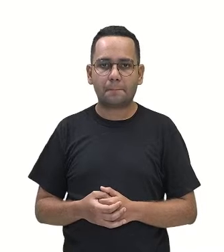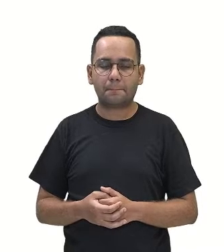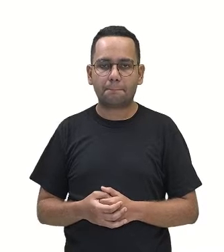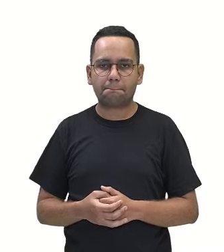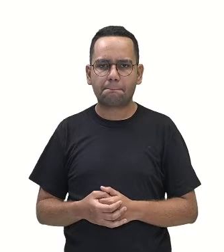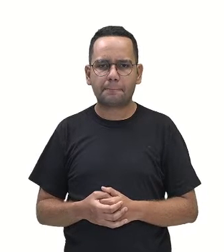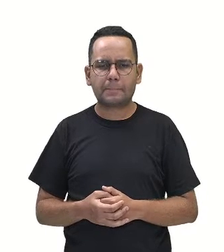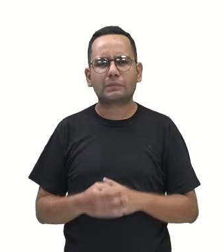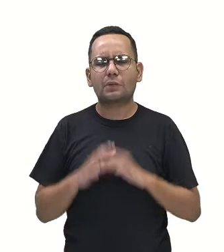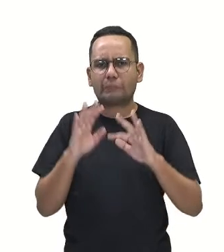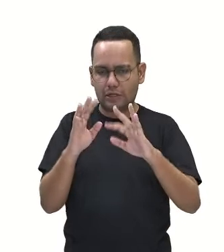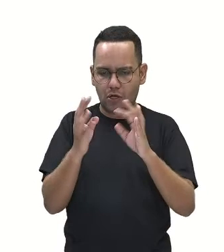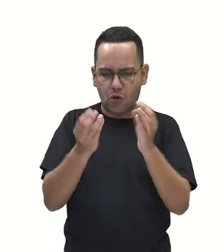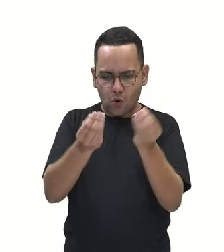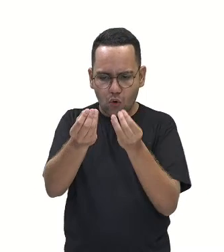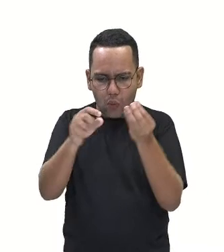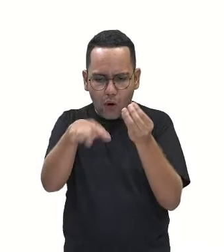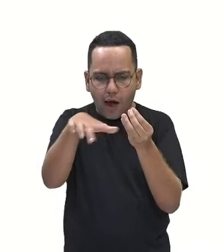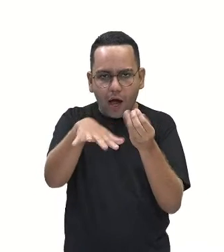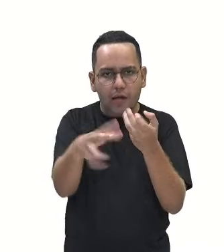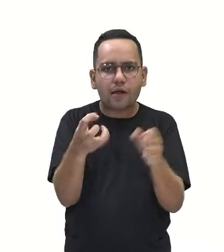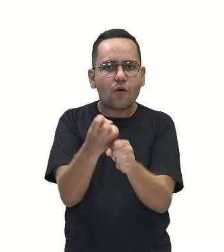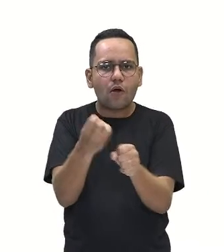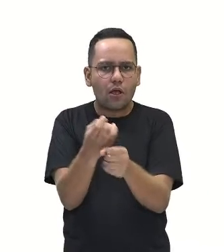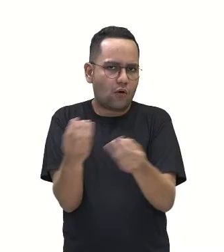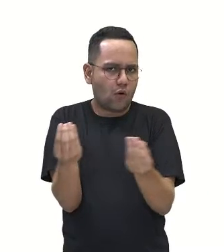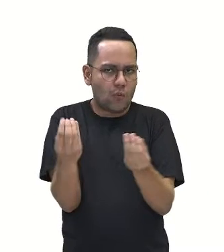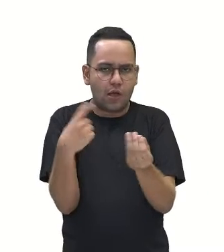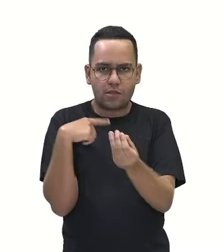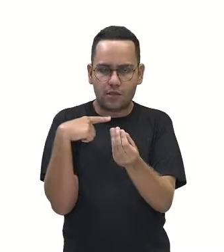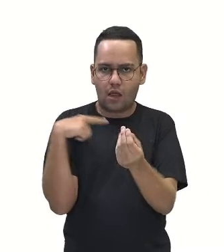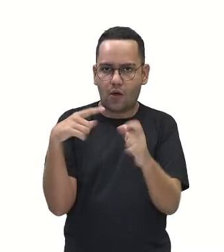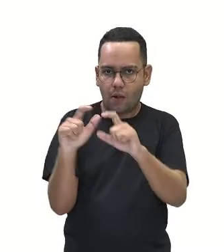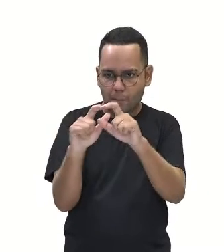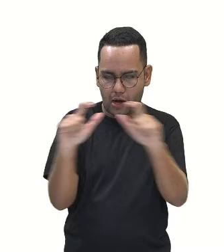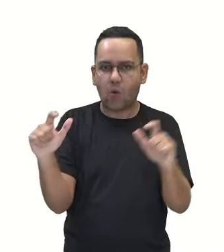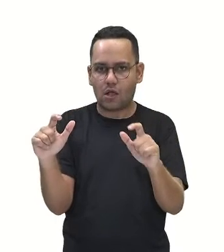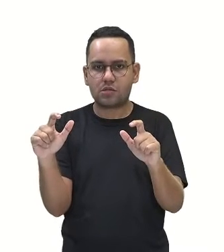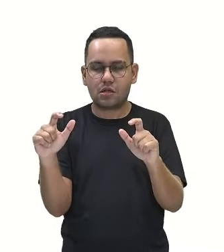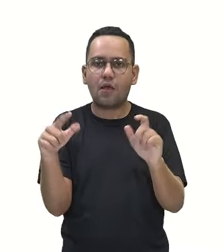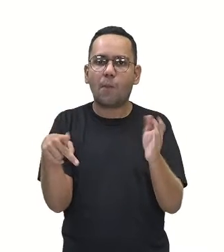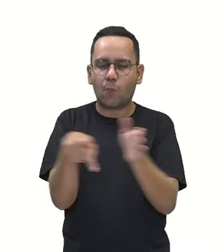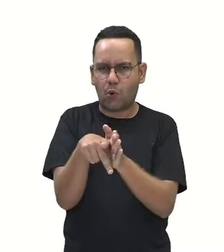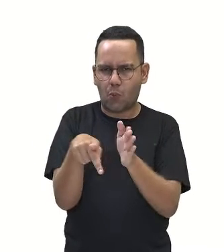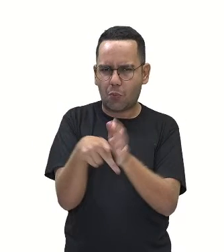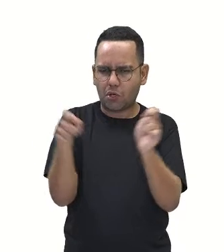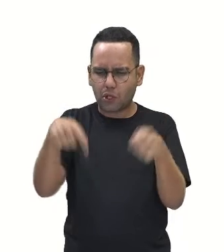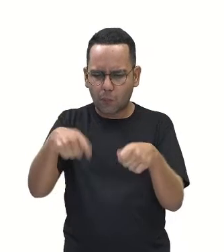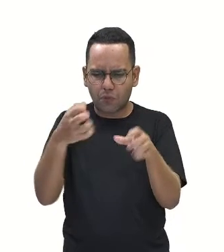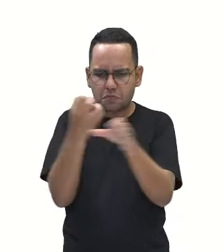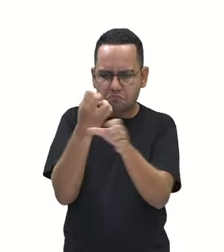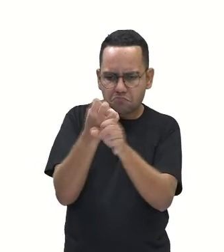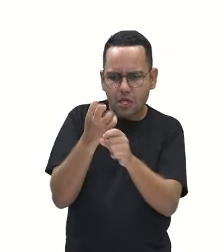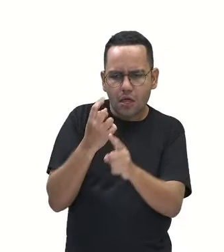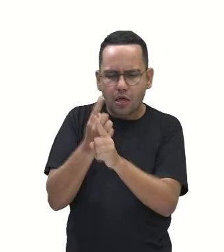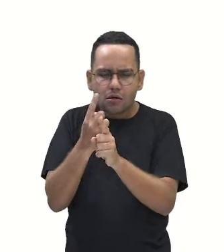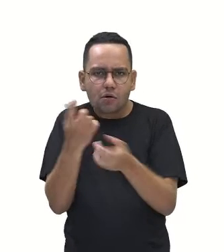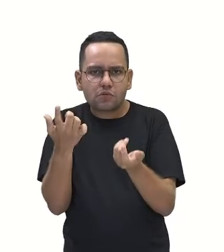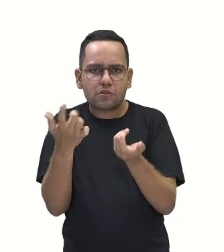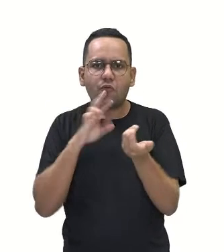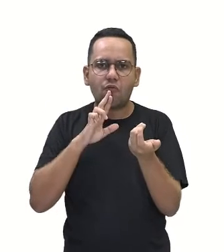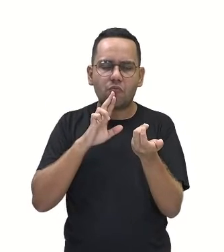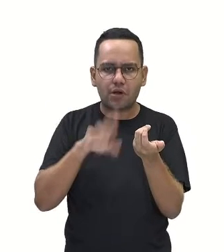que eu vou calcular a área? Será que existe uma expressão que eu possa calcular a área de qualquer polígono